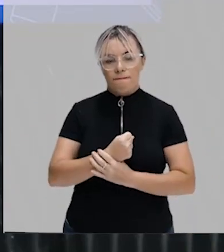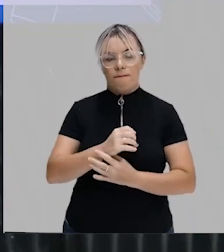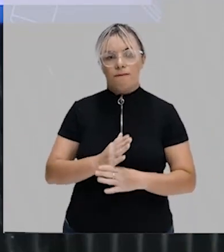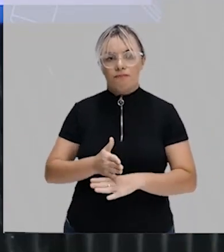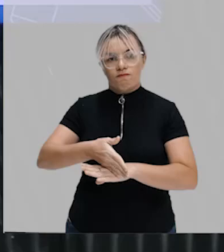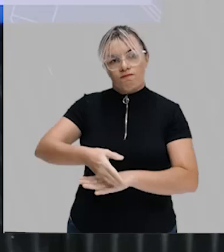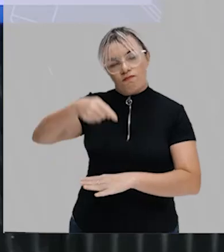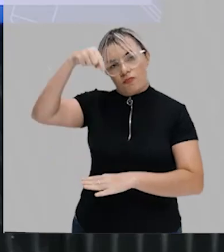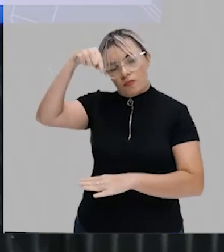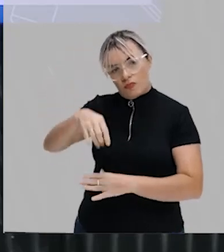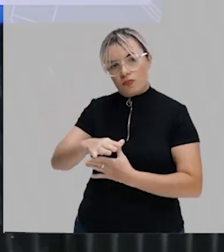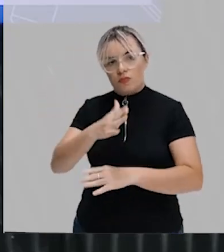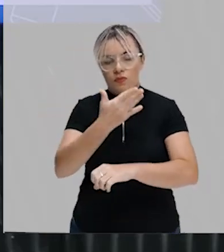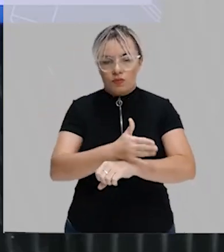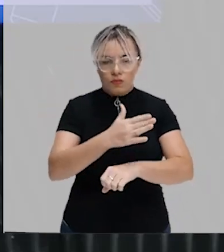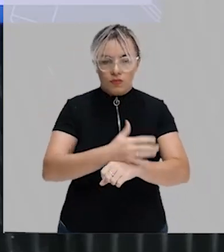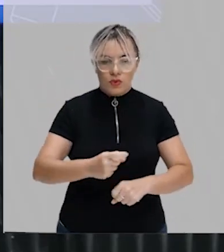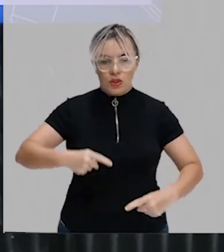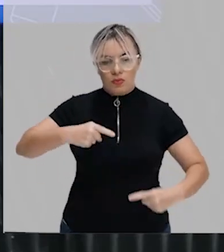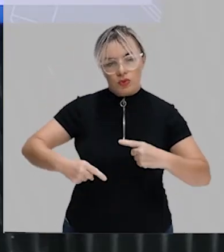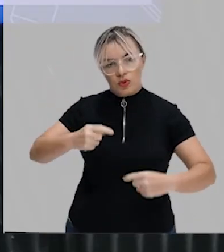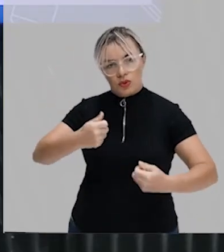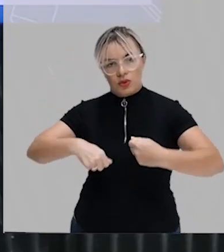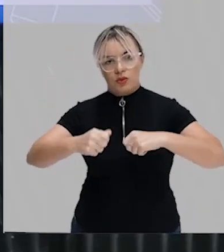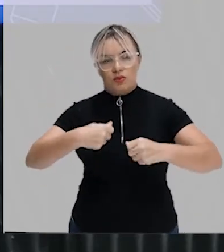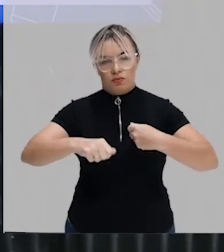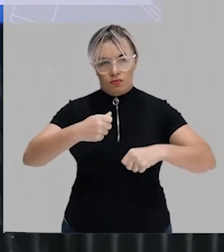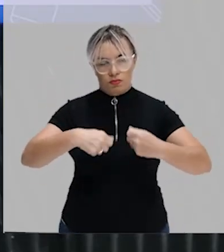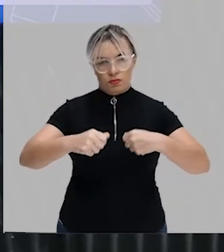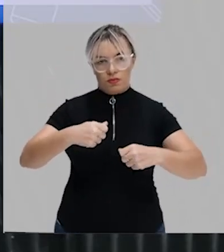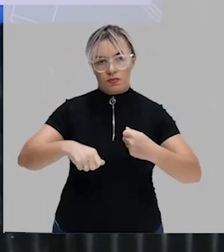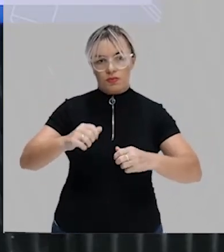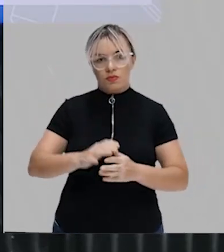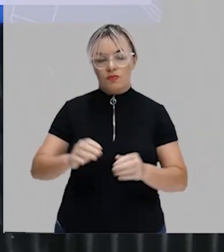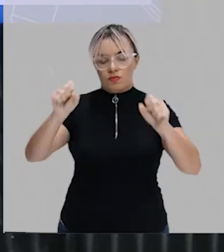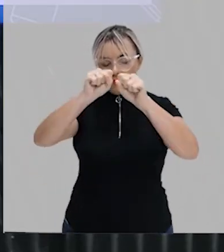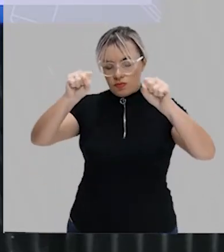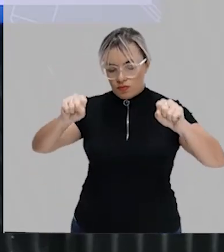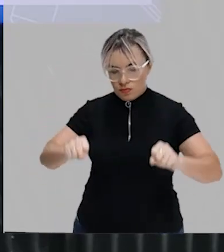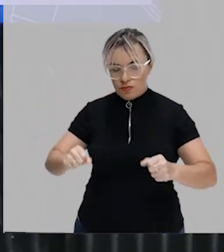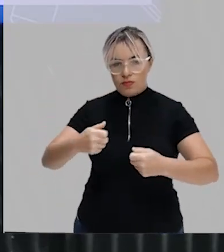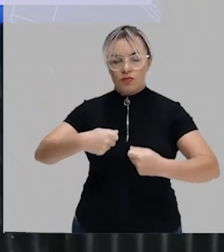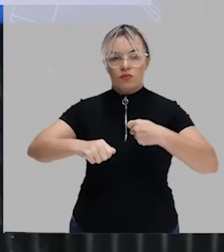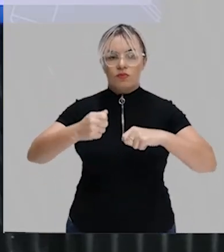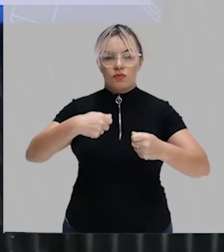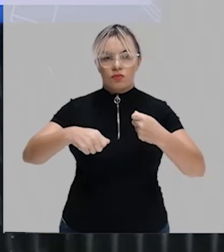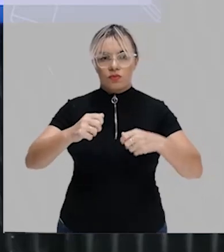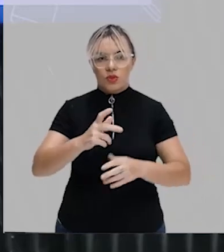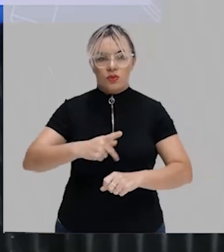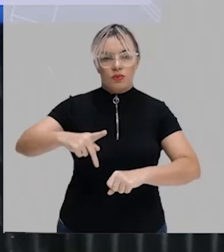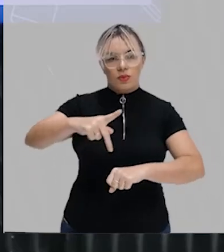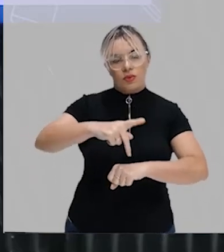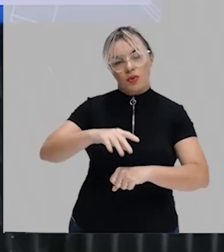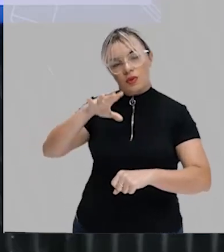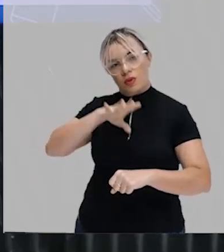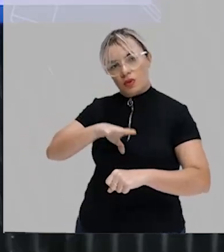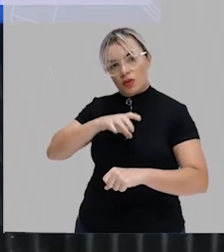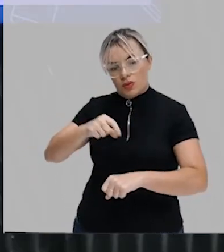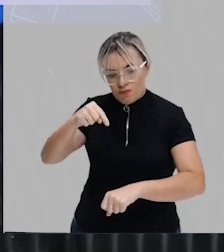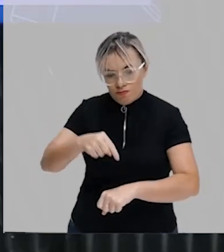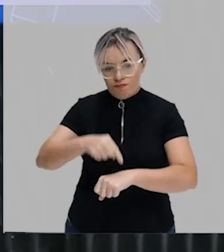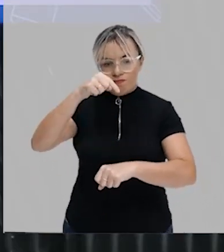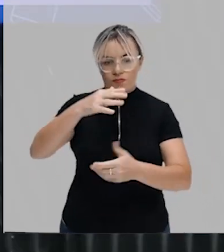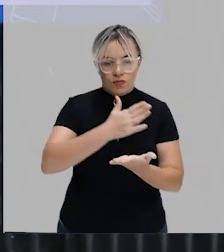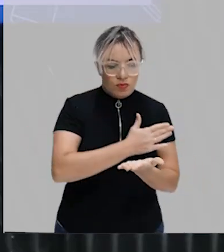das práticas da sua política econômica, ou seja, o mercantilismo, o Estado português, no momento que ele